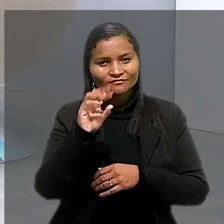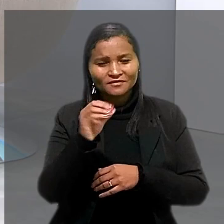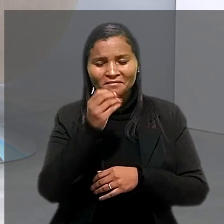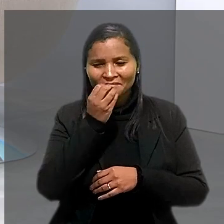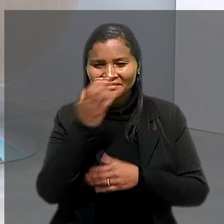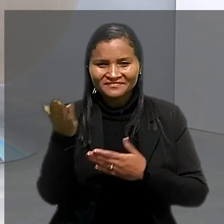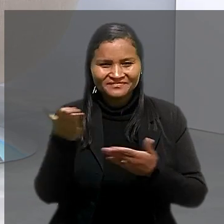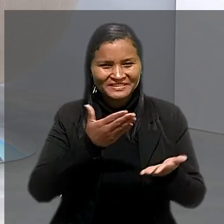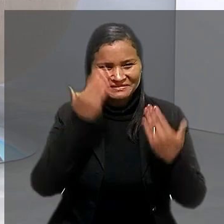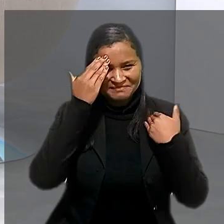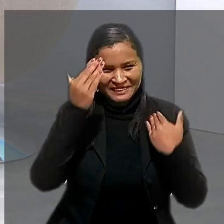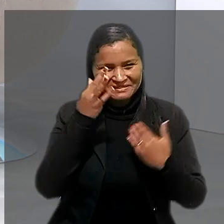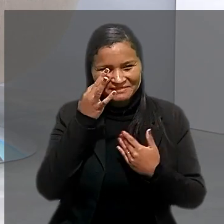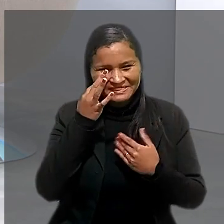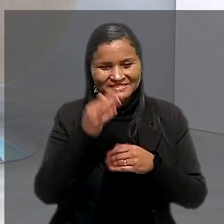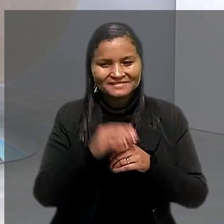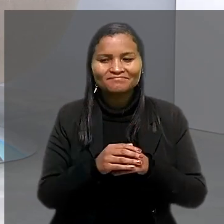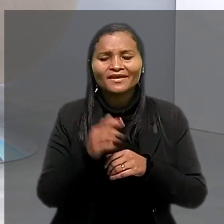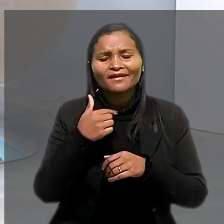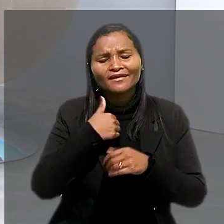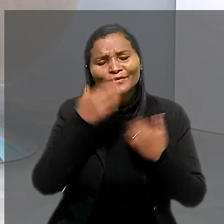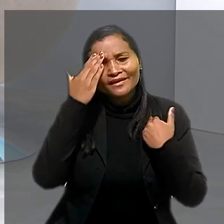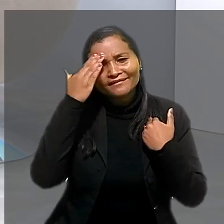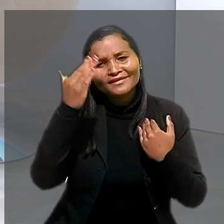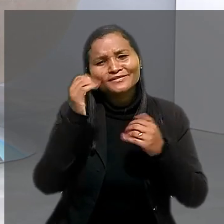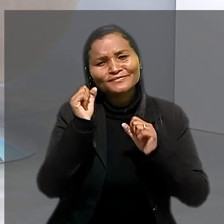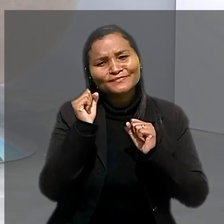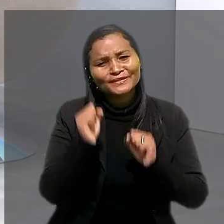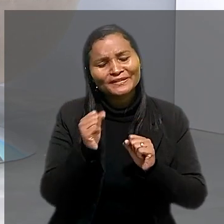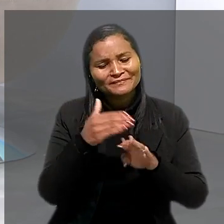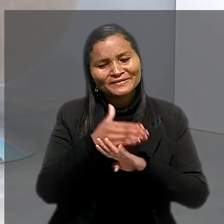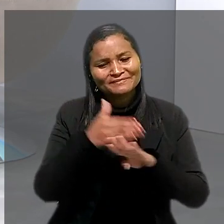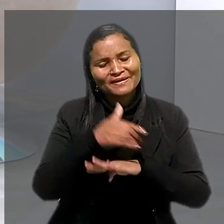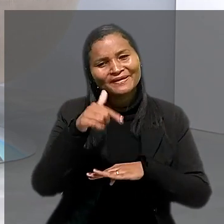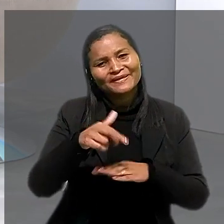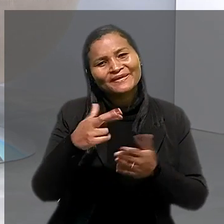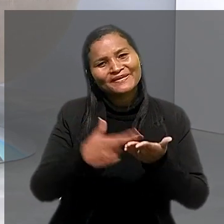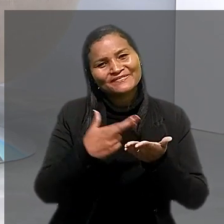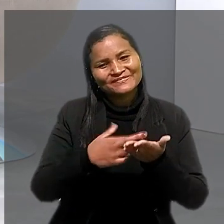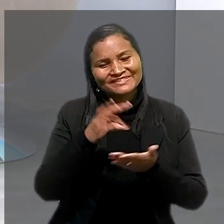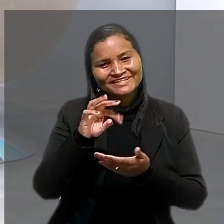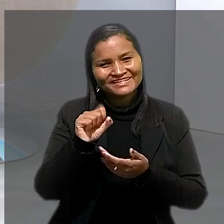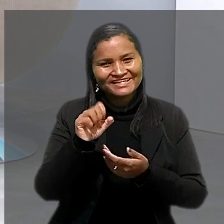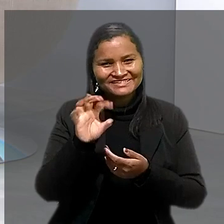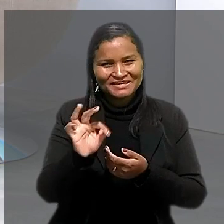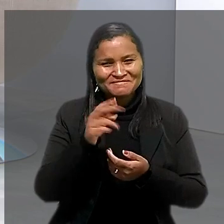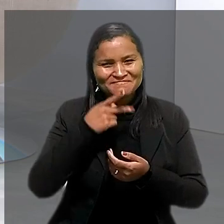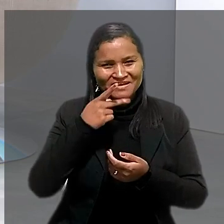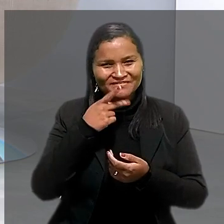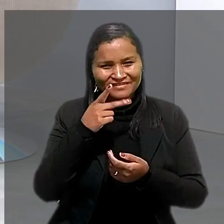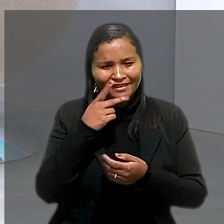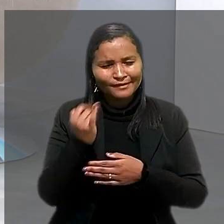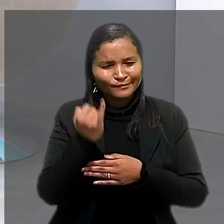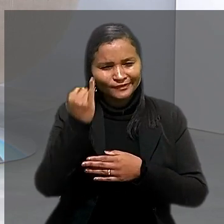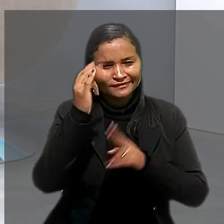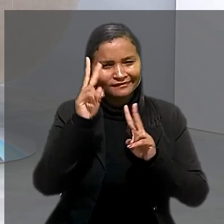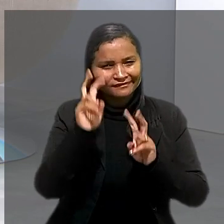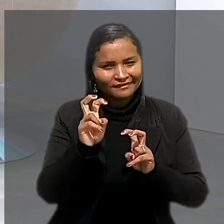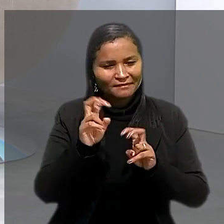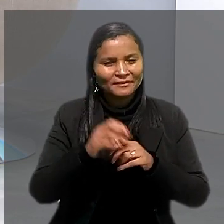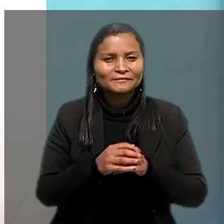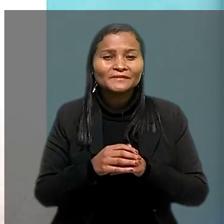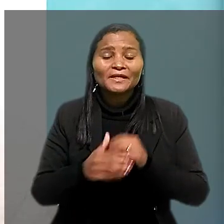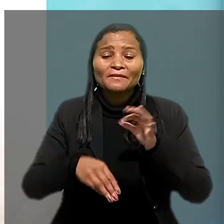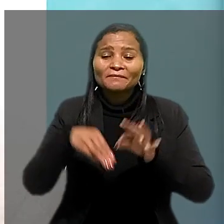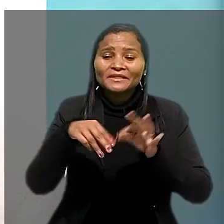seja bem-vindo à Revista TST. Muito obrigada pela presença. Luana, eu que agradeço a oportunidade de estar presente no Revista TST para falar desse